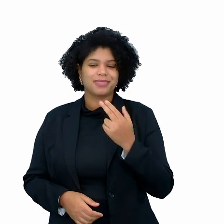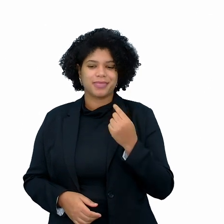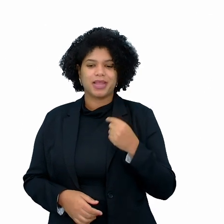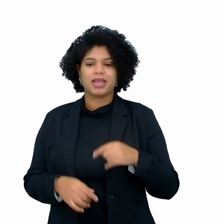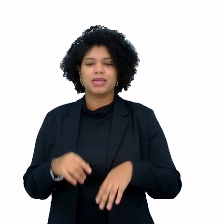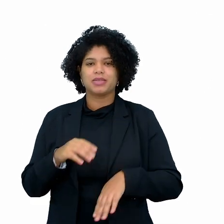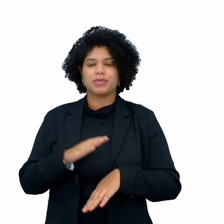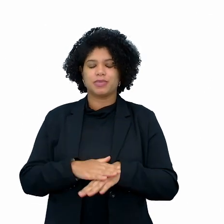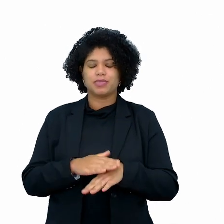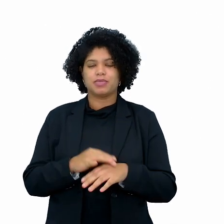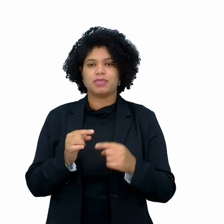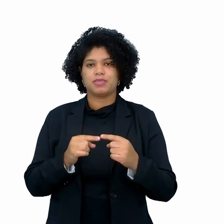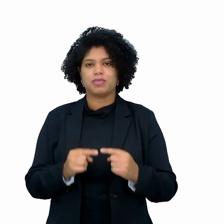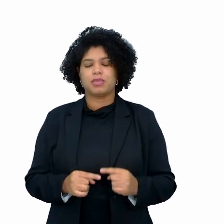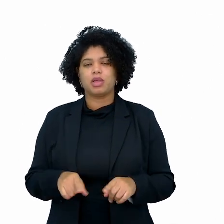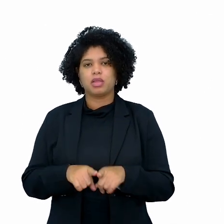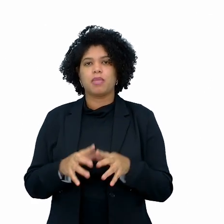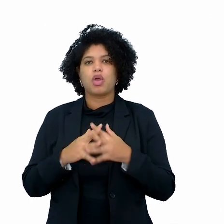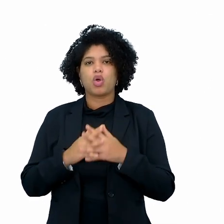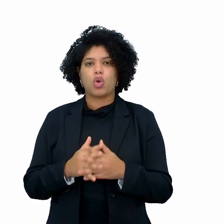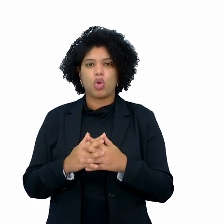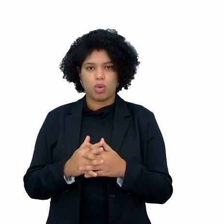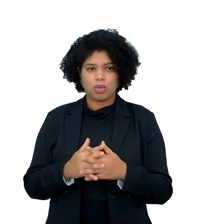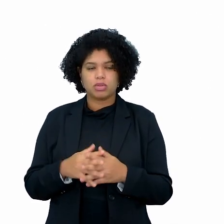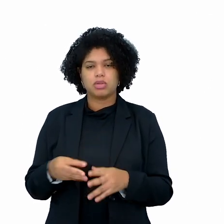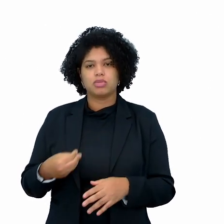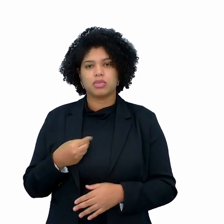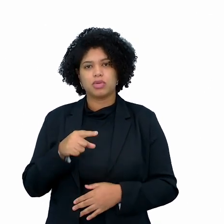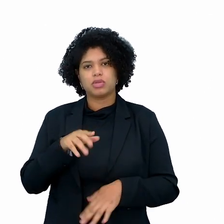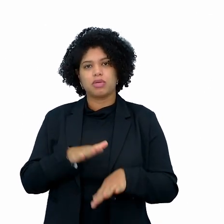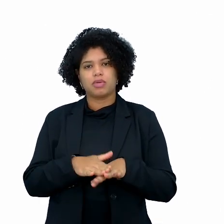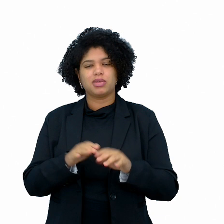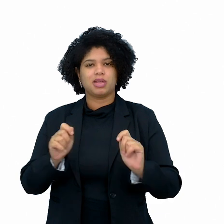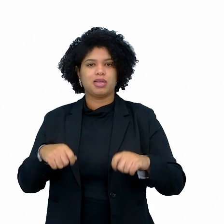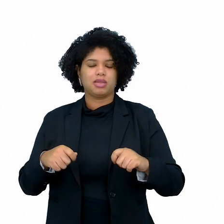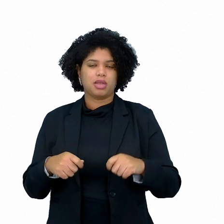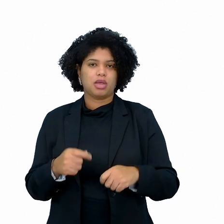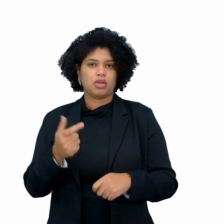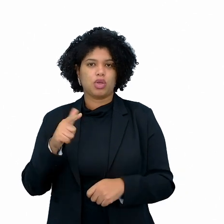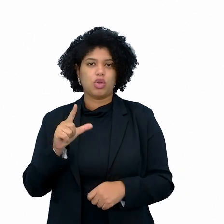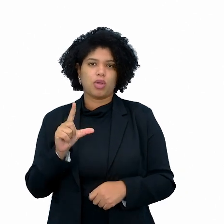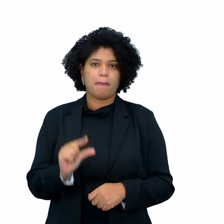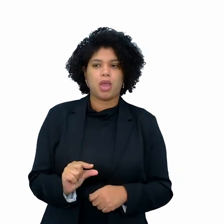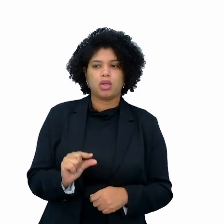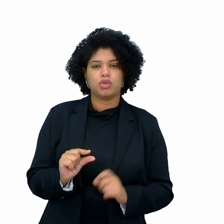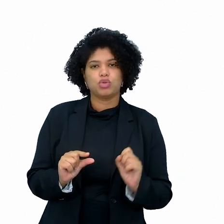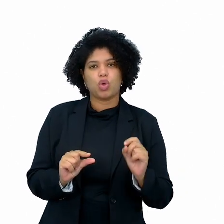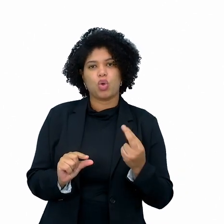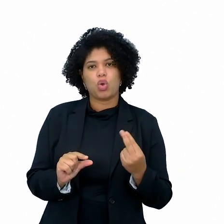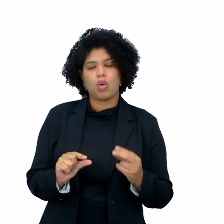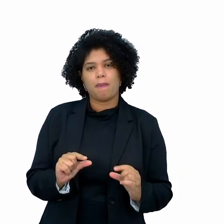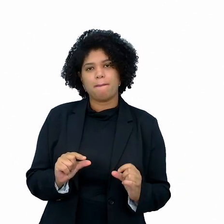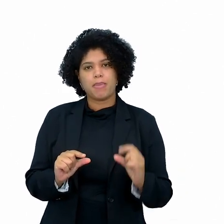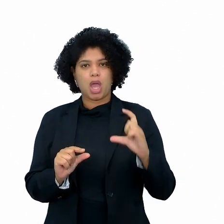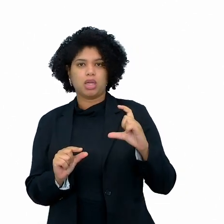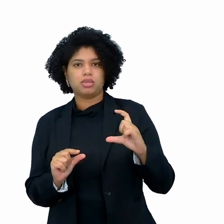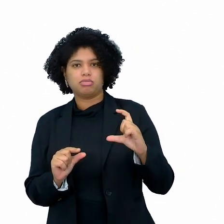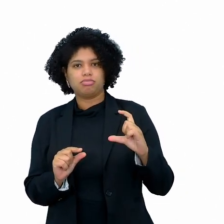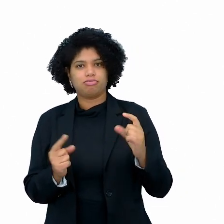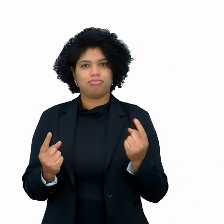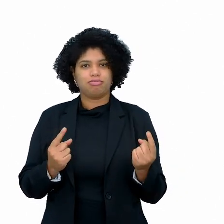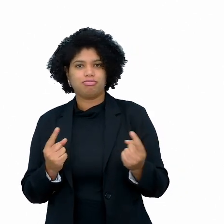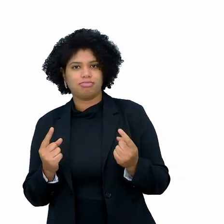a pena, e a complexidade disso, né, você é quem vai fazer. Então, eu posso colocar menos coisas, posso colocar mais, e